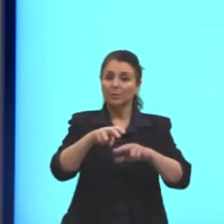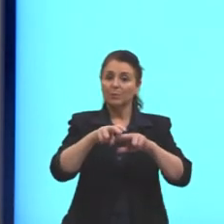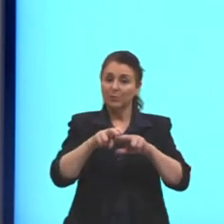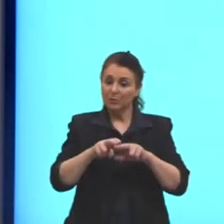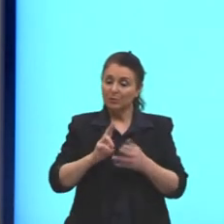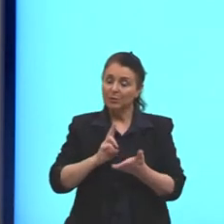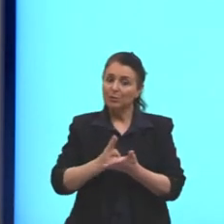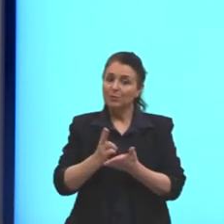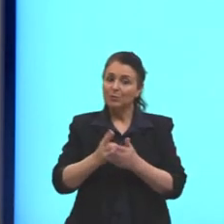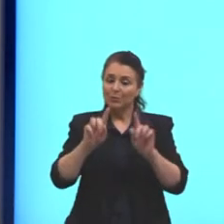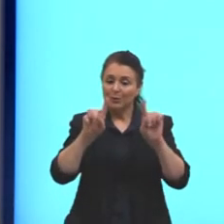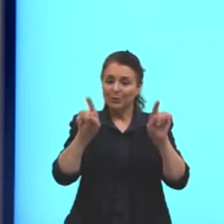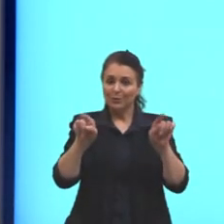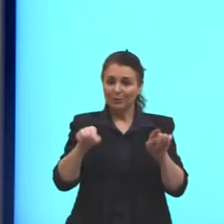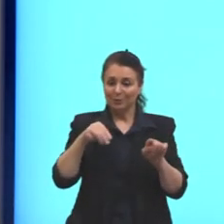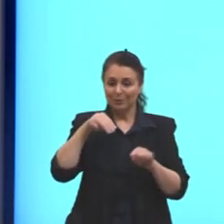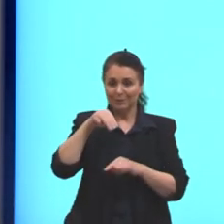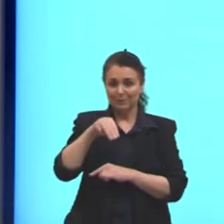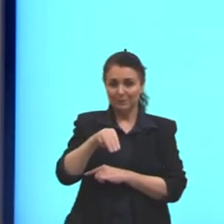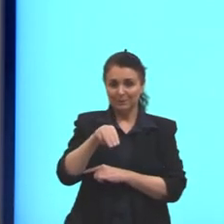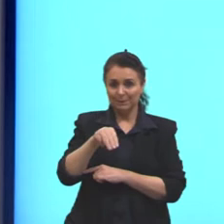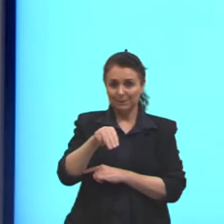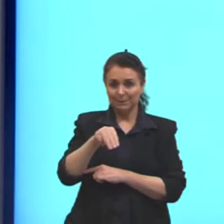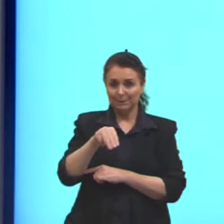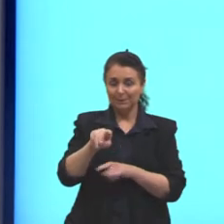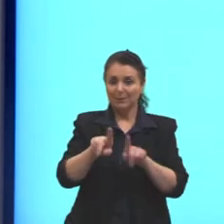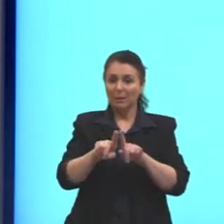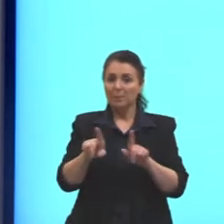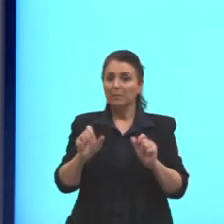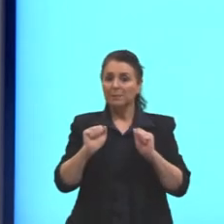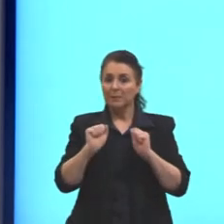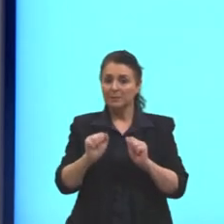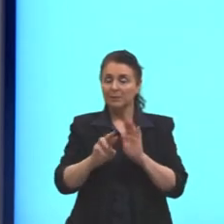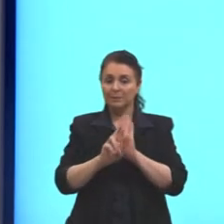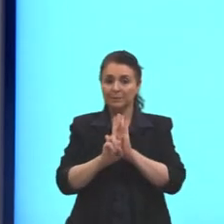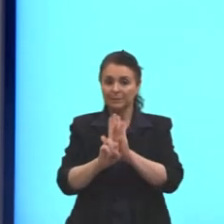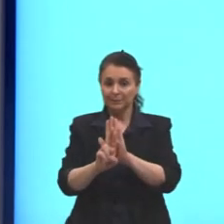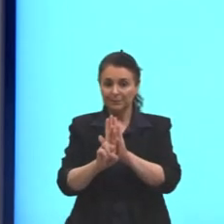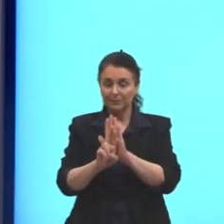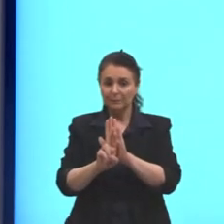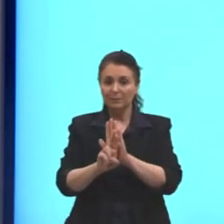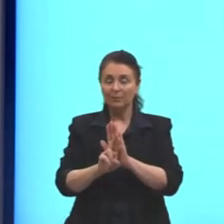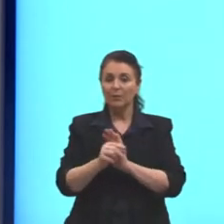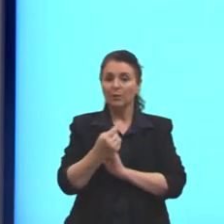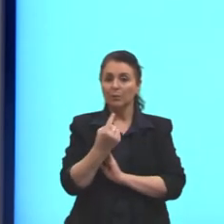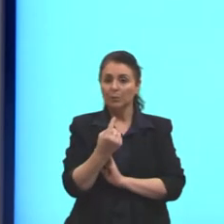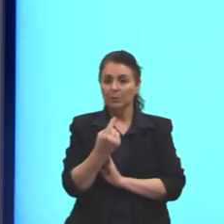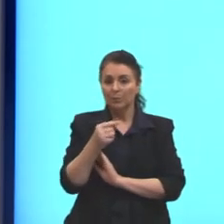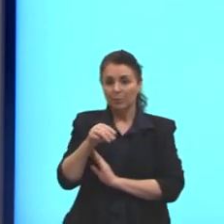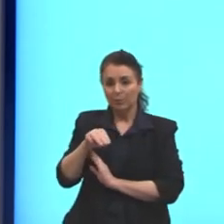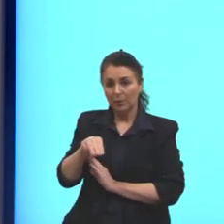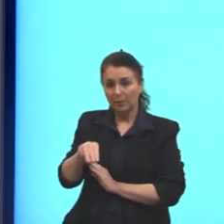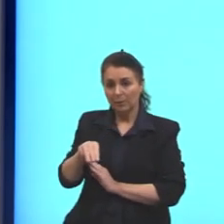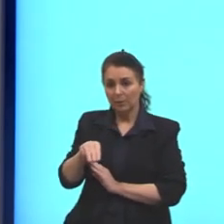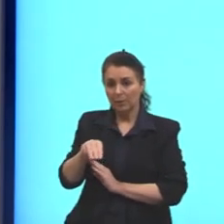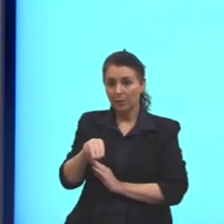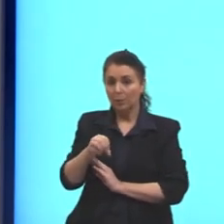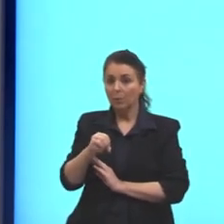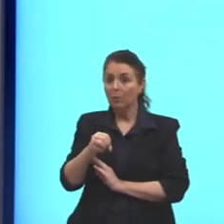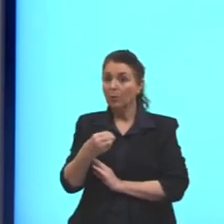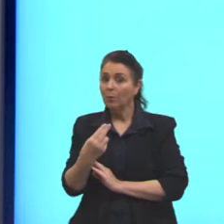ali dentro do parênteses como M mas a que eu poderia representar um m ou M